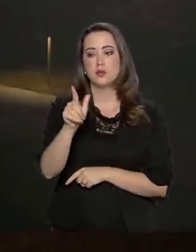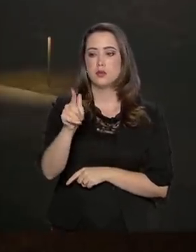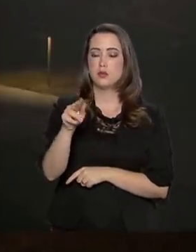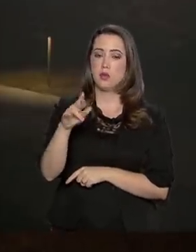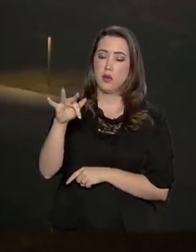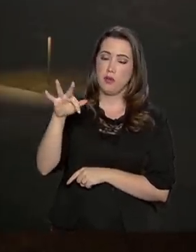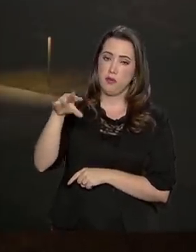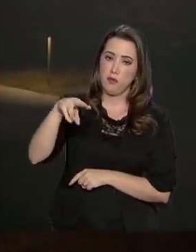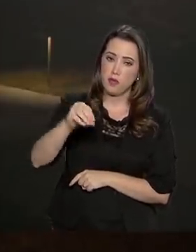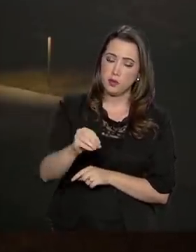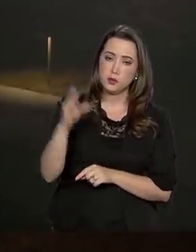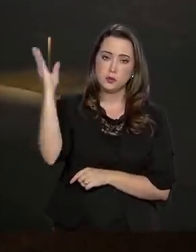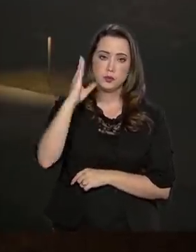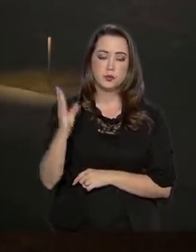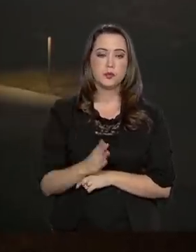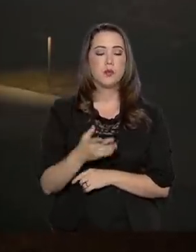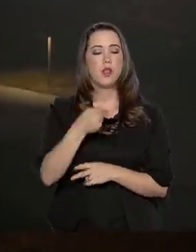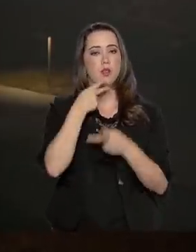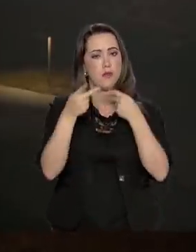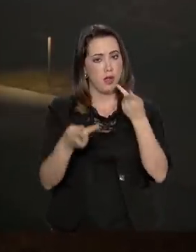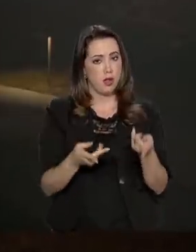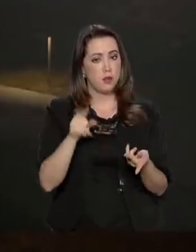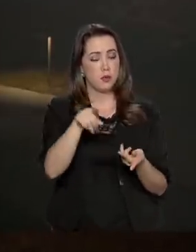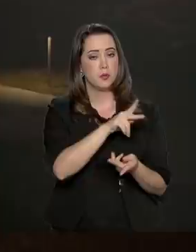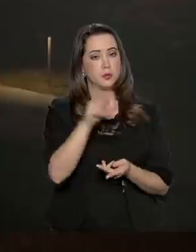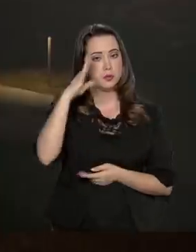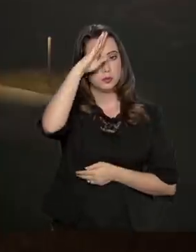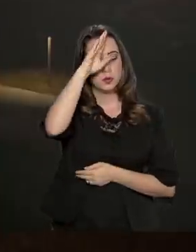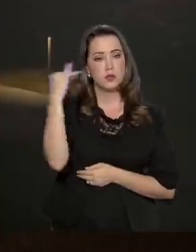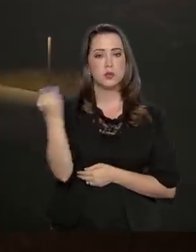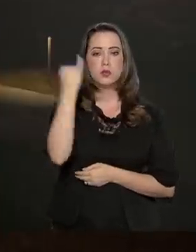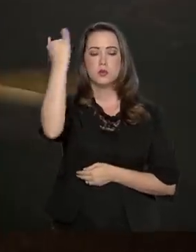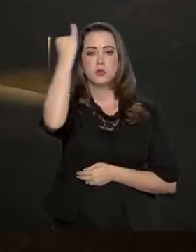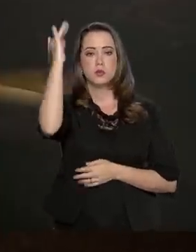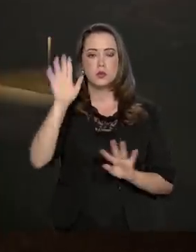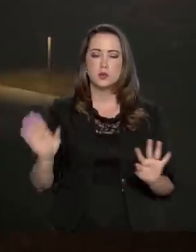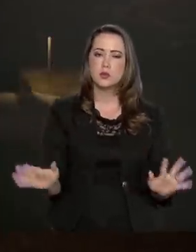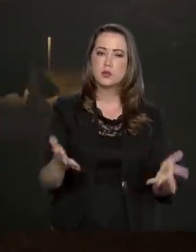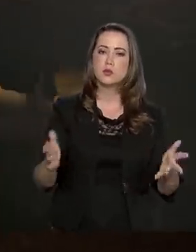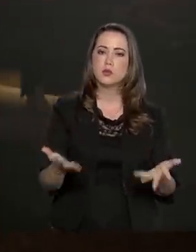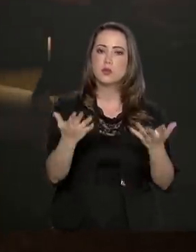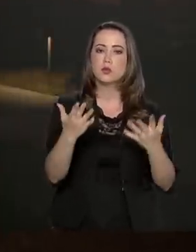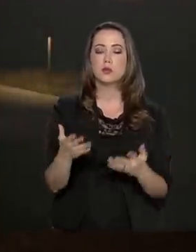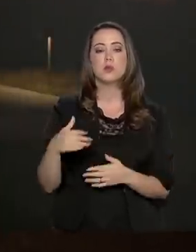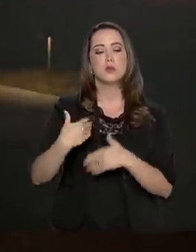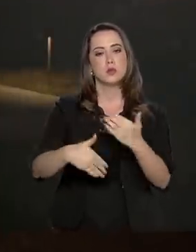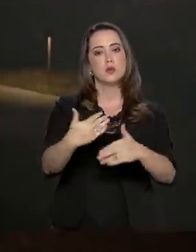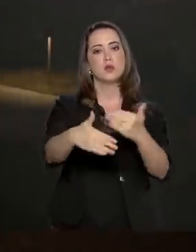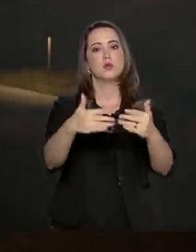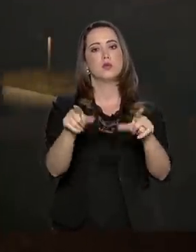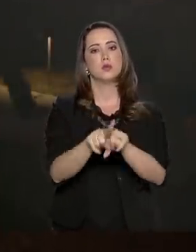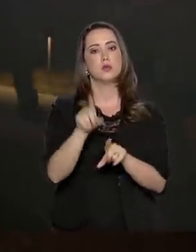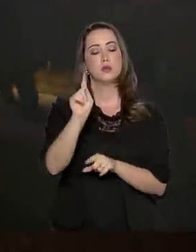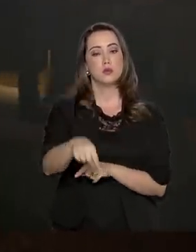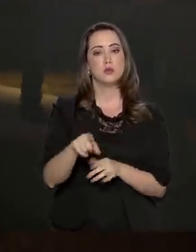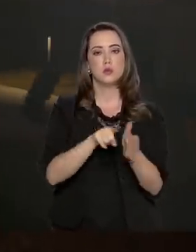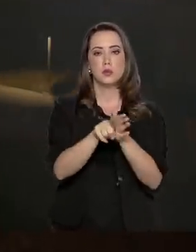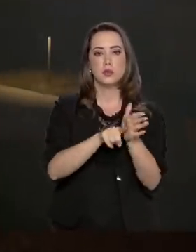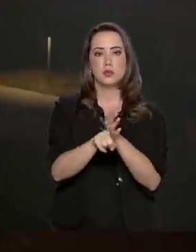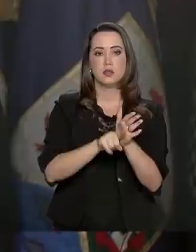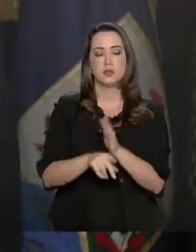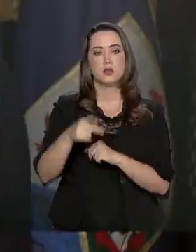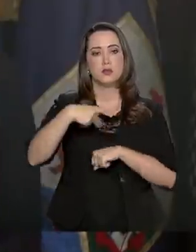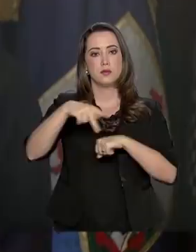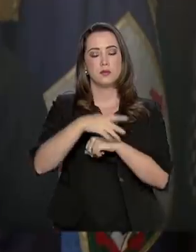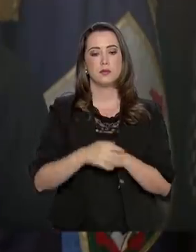no Brasil. Durante o discurso, o presidente Jair Bolsonaro destacou a importância dos incentivos para manter os pesquisadores no